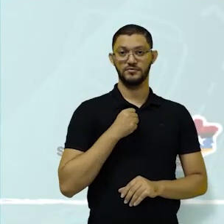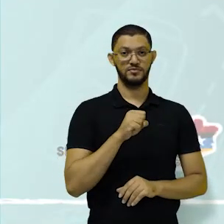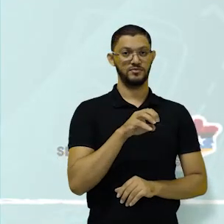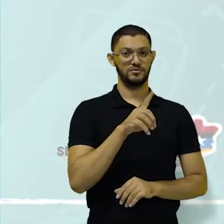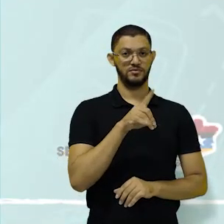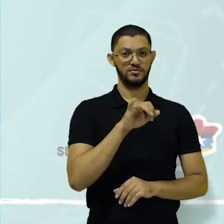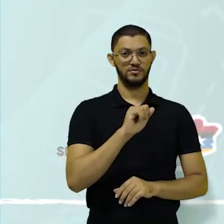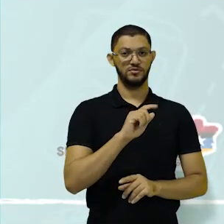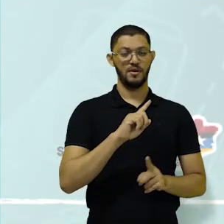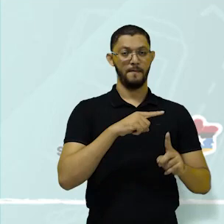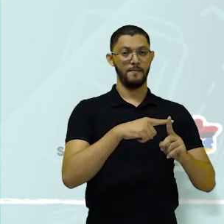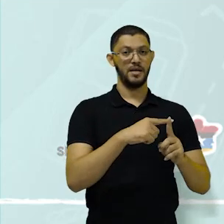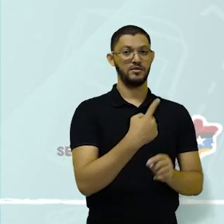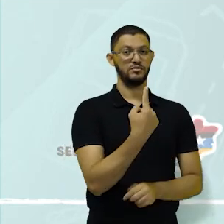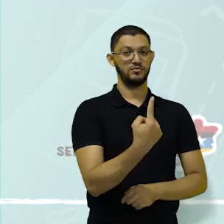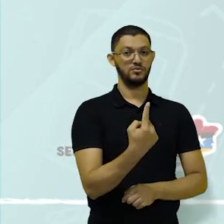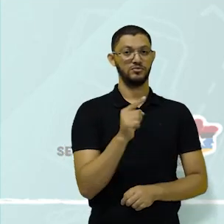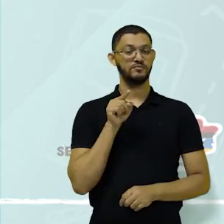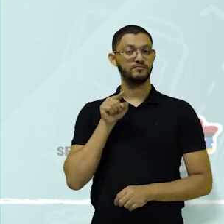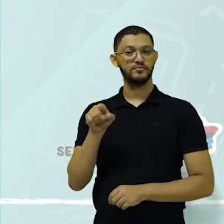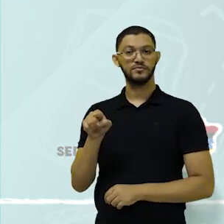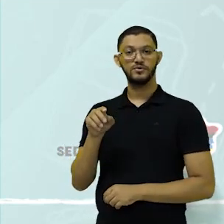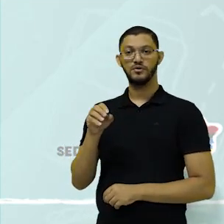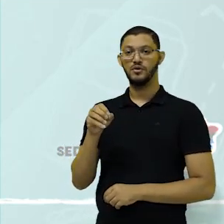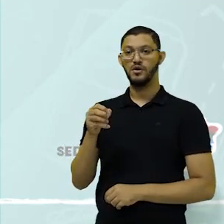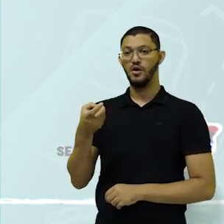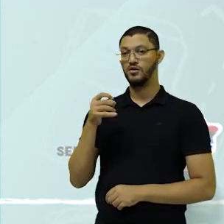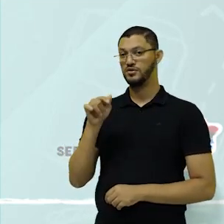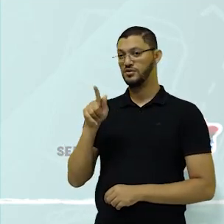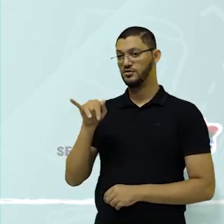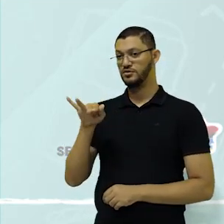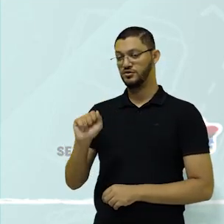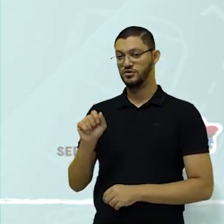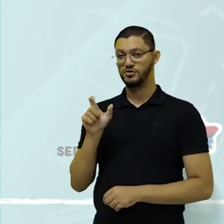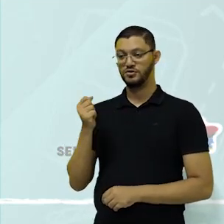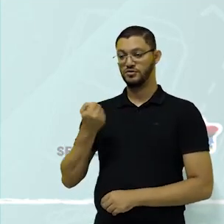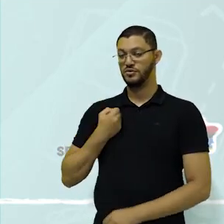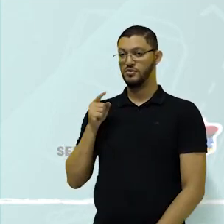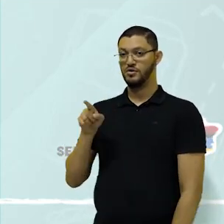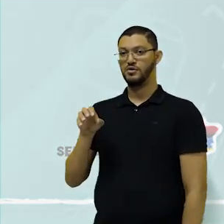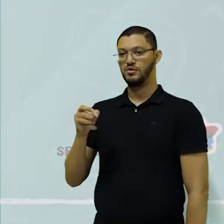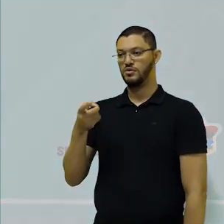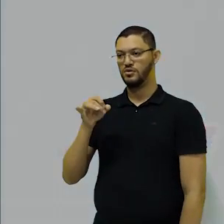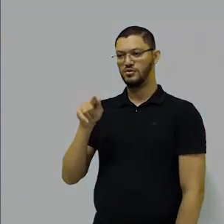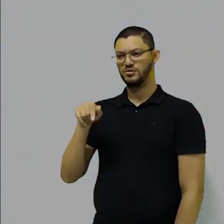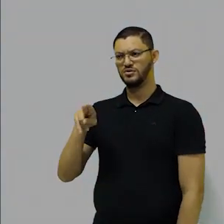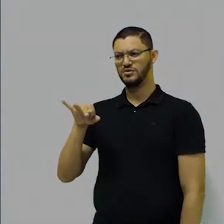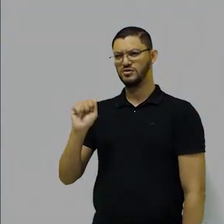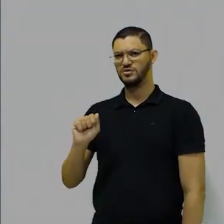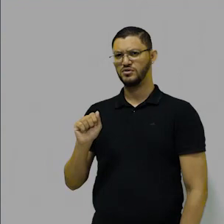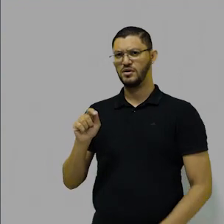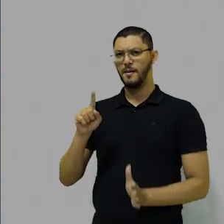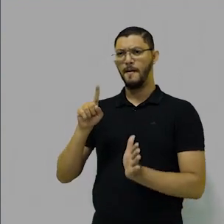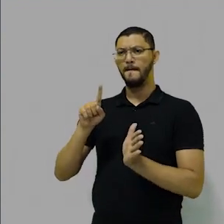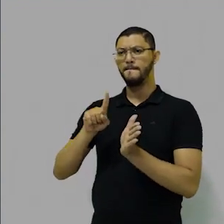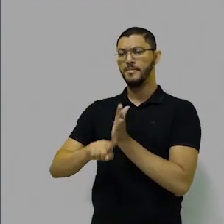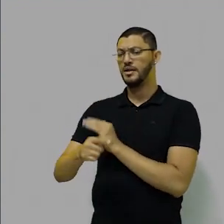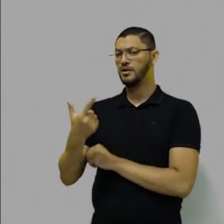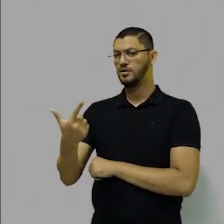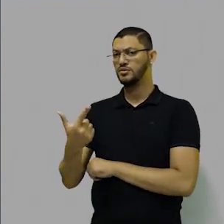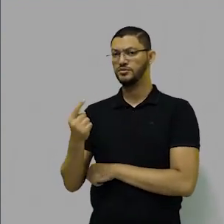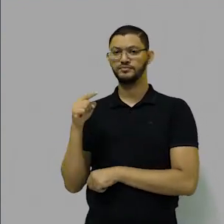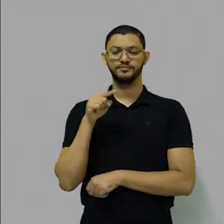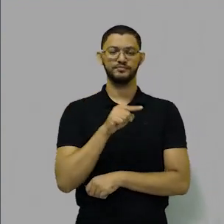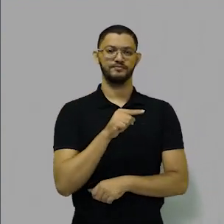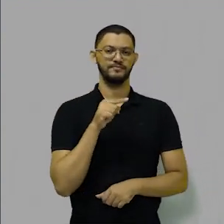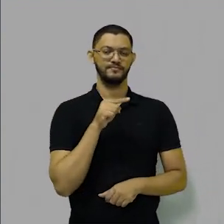mais 1, vai ser o índice do oxigênio. A carga do oxigênio, que é 2- ou menos 2, vai ser